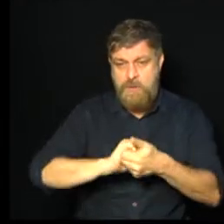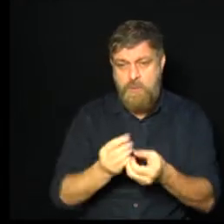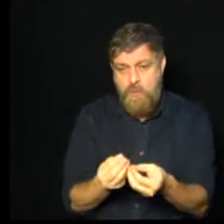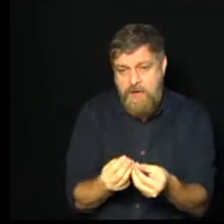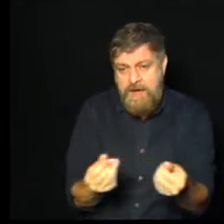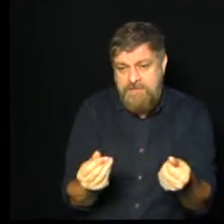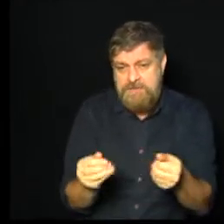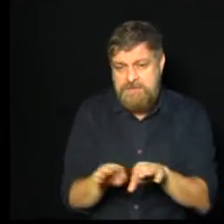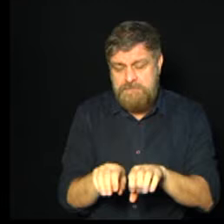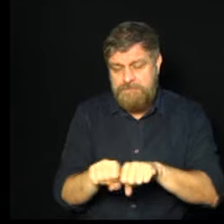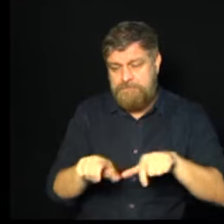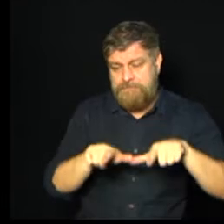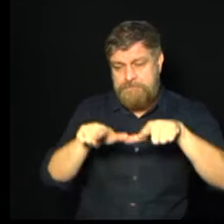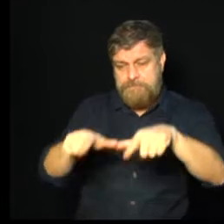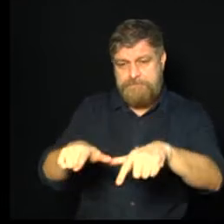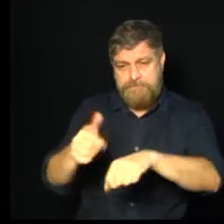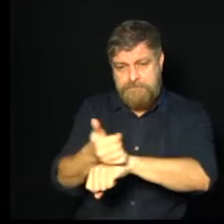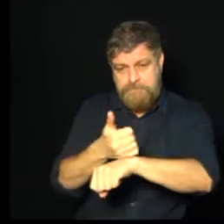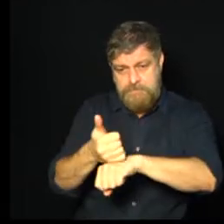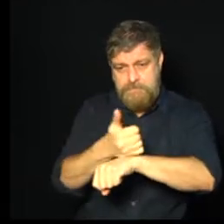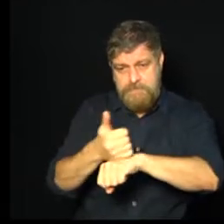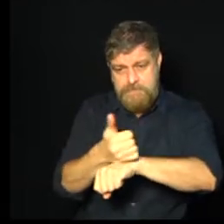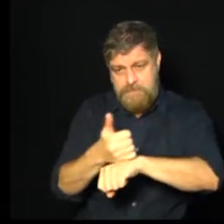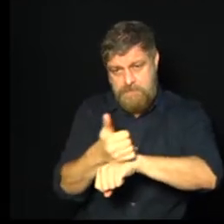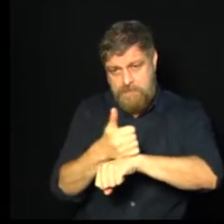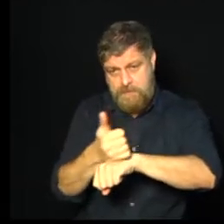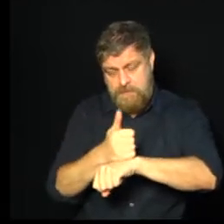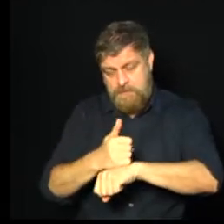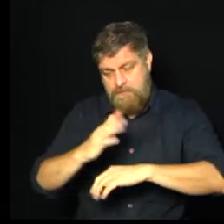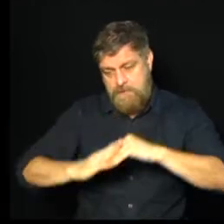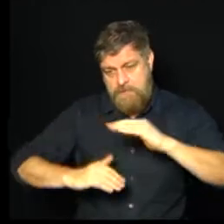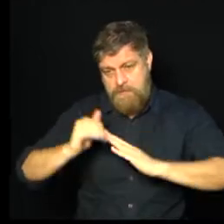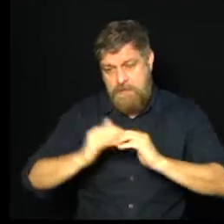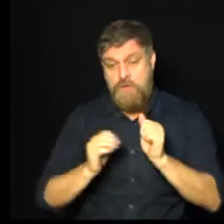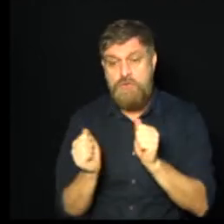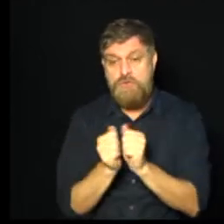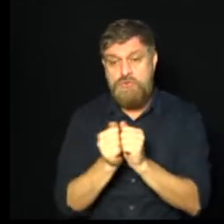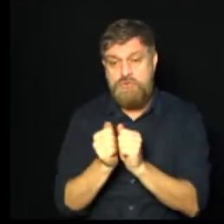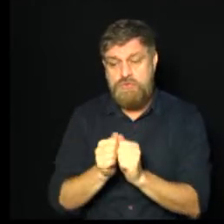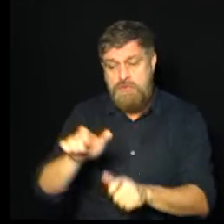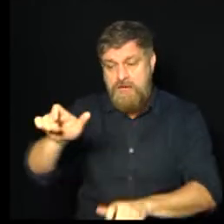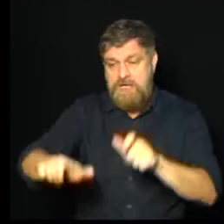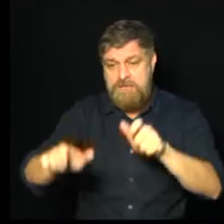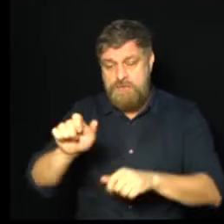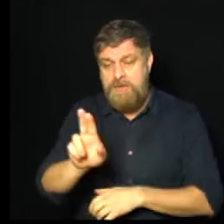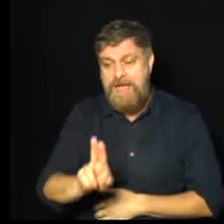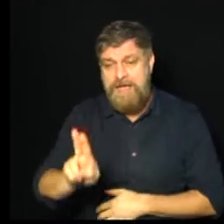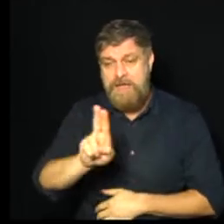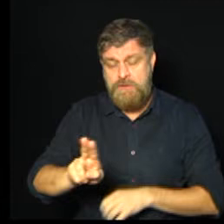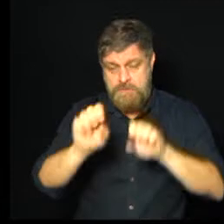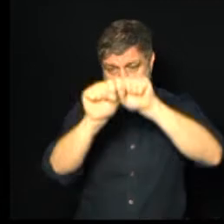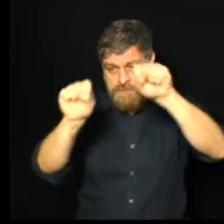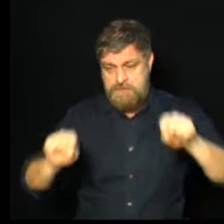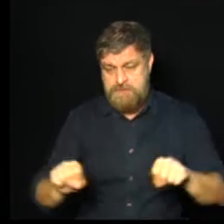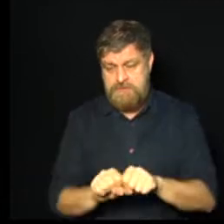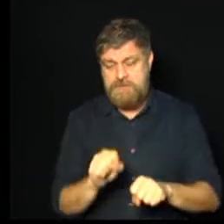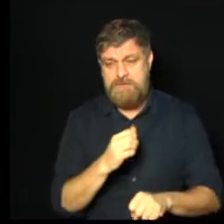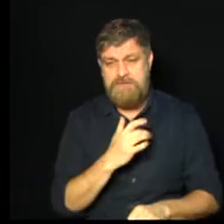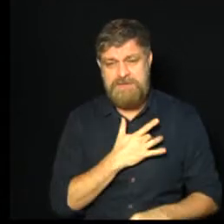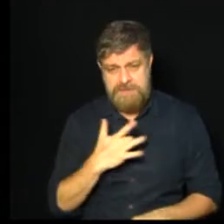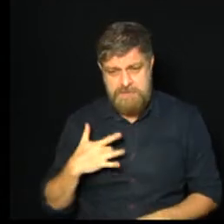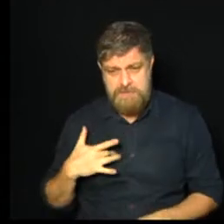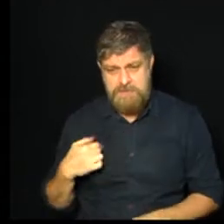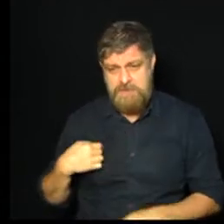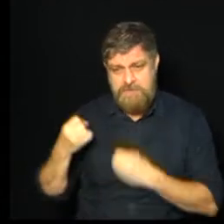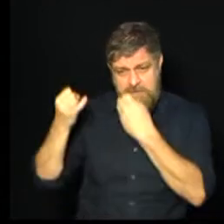e formação de profissionais para atuação junto aos usuários do sistema de saúde. Eu vou historiar nos